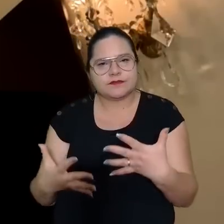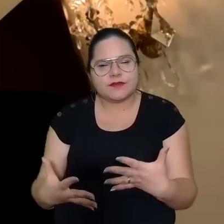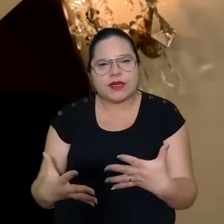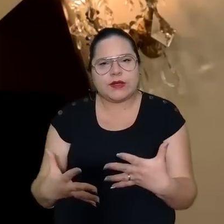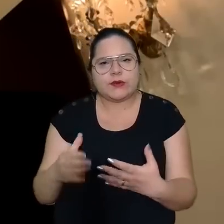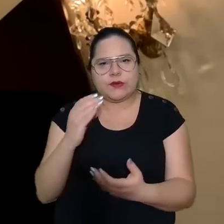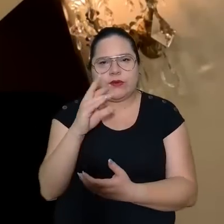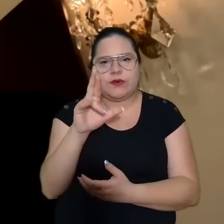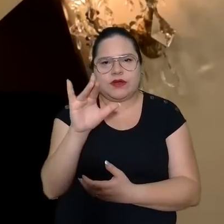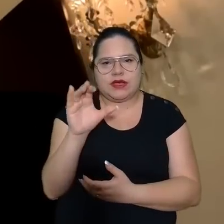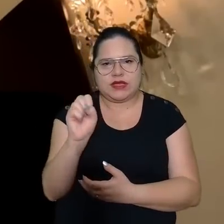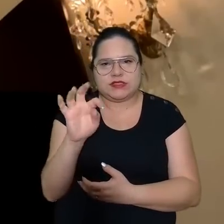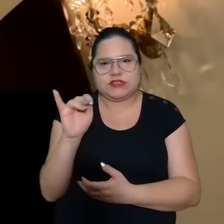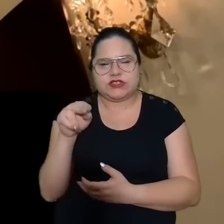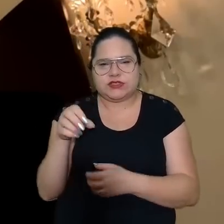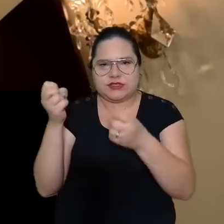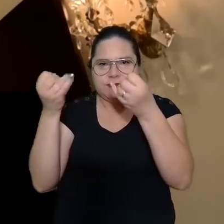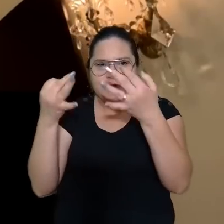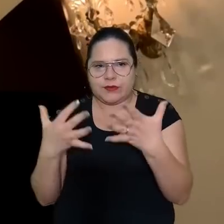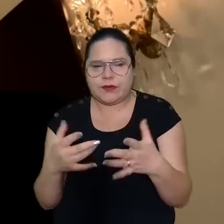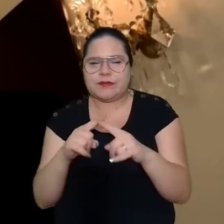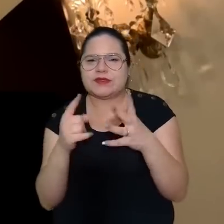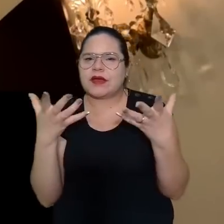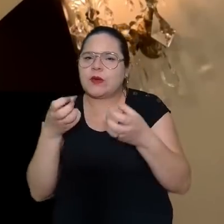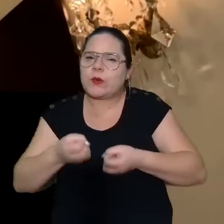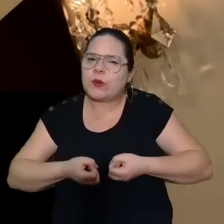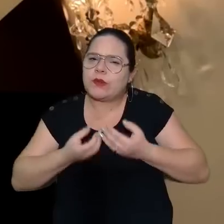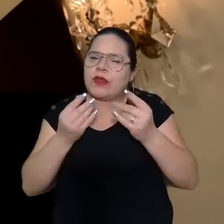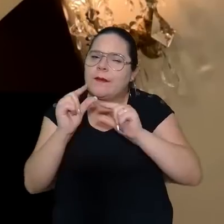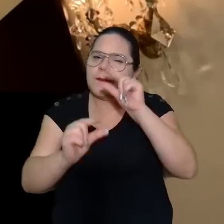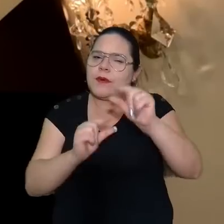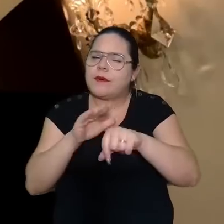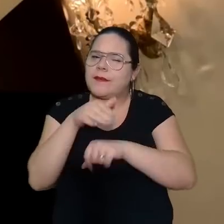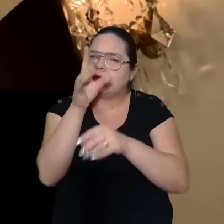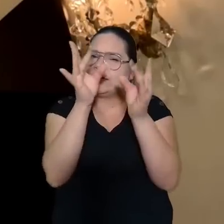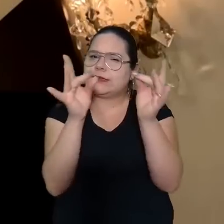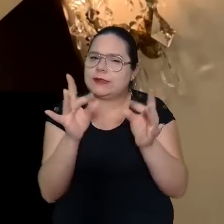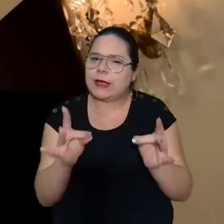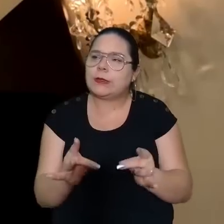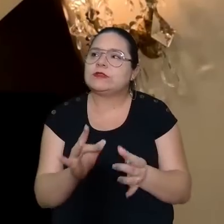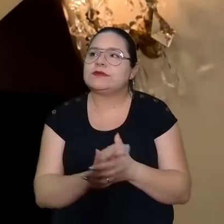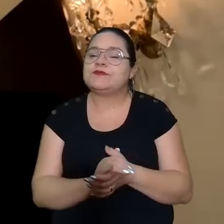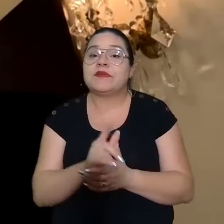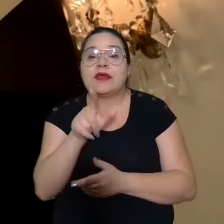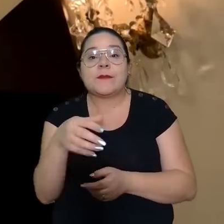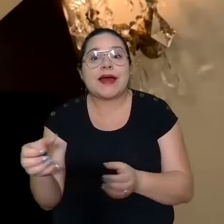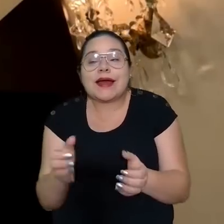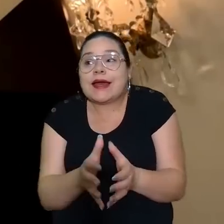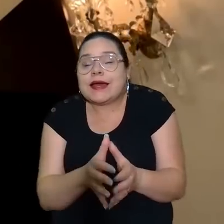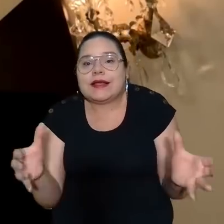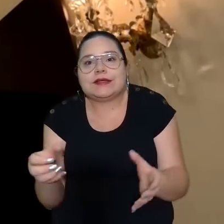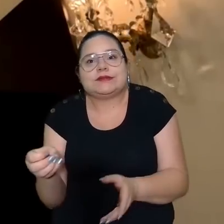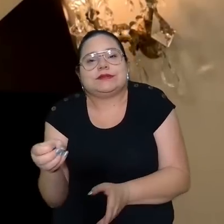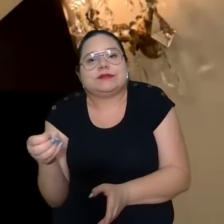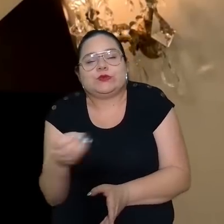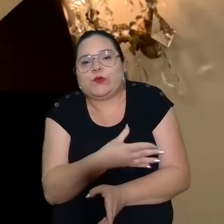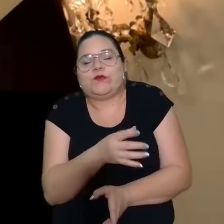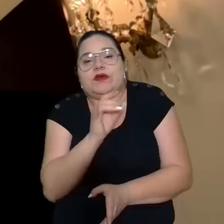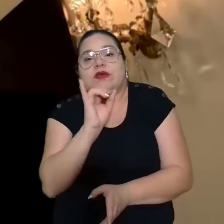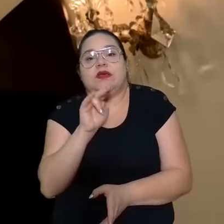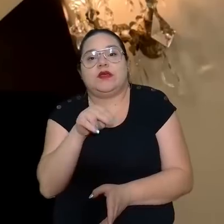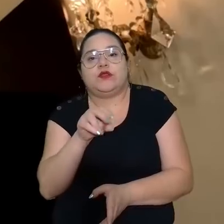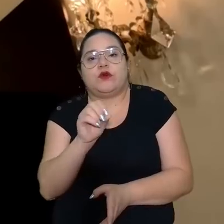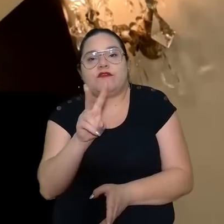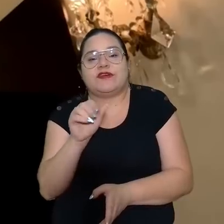vou dar um pouco mais de ênfase nesse ponto, que é uma grande inovação da agricultura